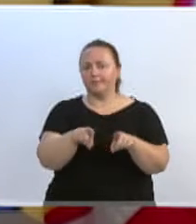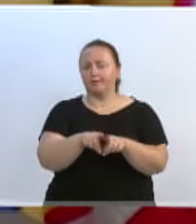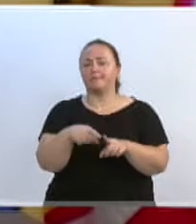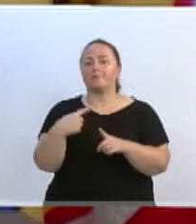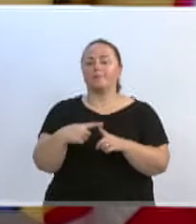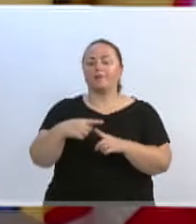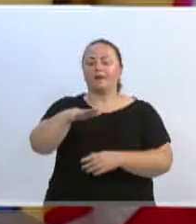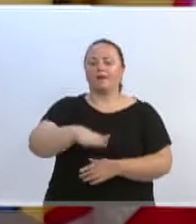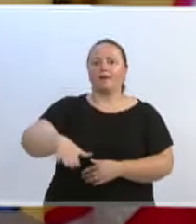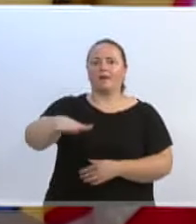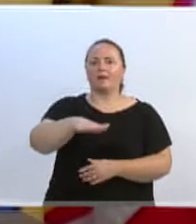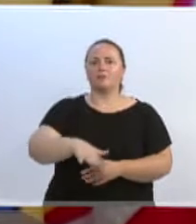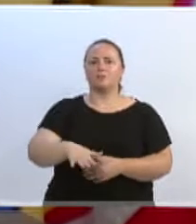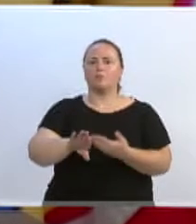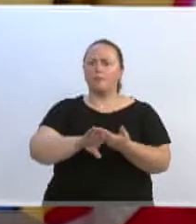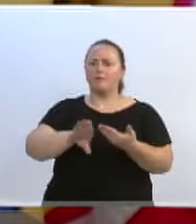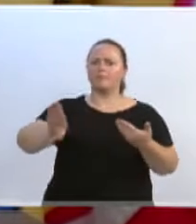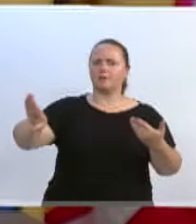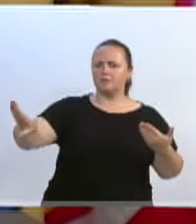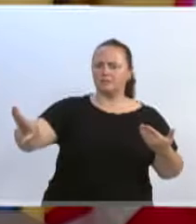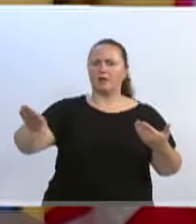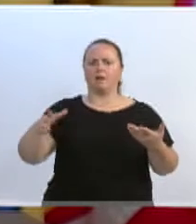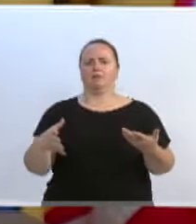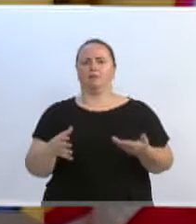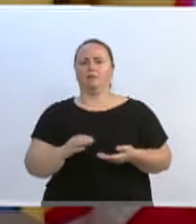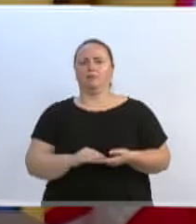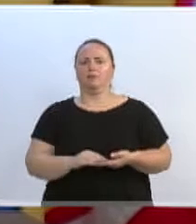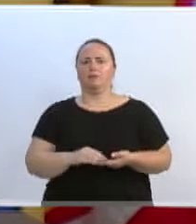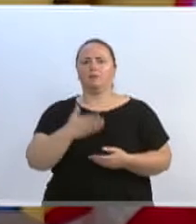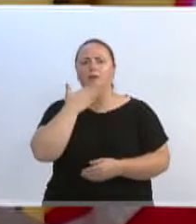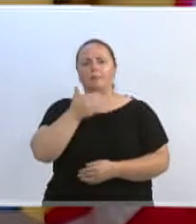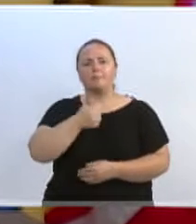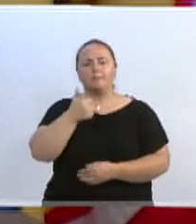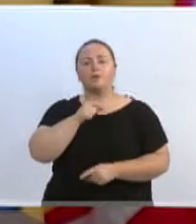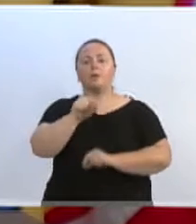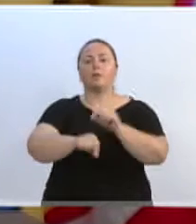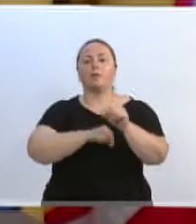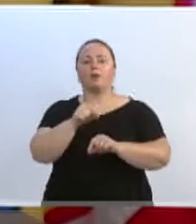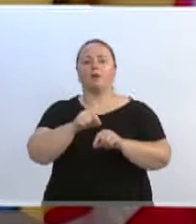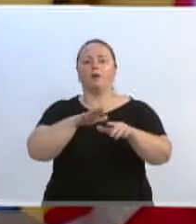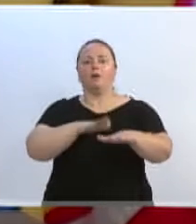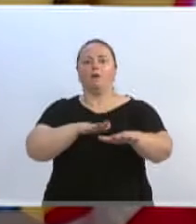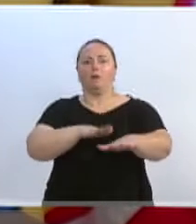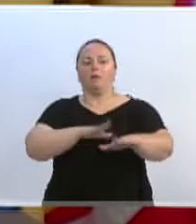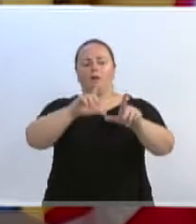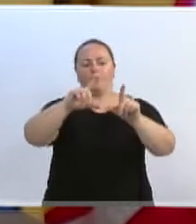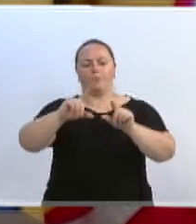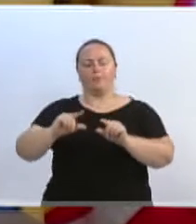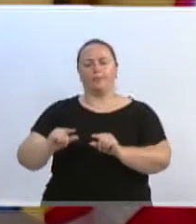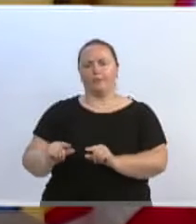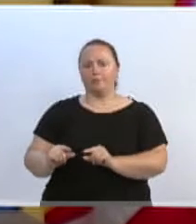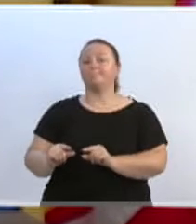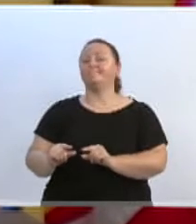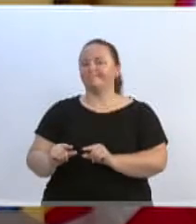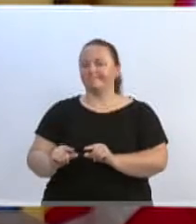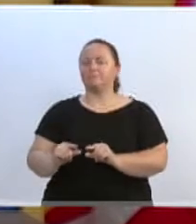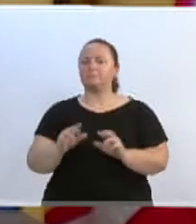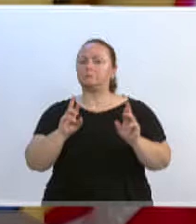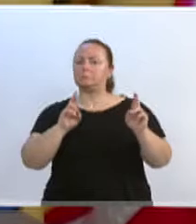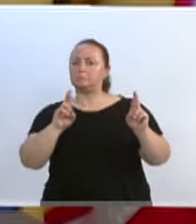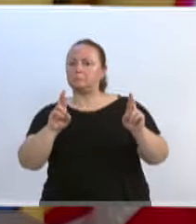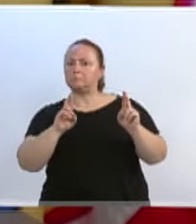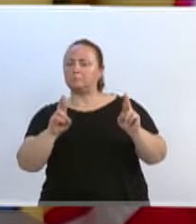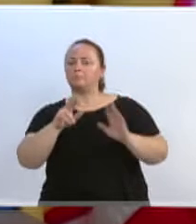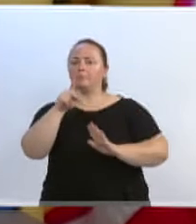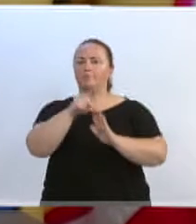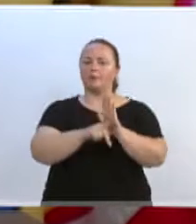região mais afastada do centro. Com isso nós tiraríamos vários veículos do centro da cidade, e aí quem sabe nós tenhamos aí um projeto aí